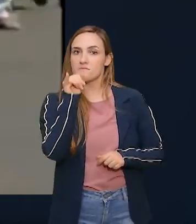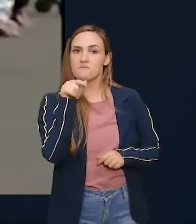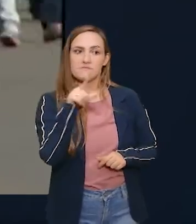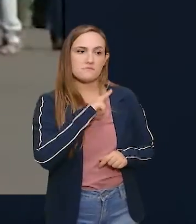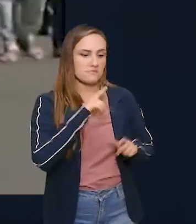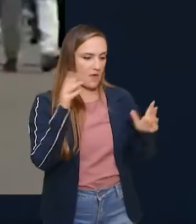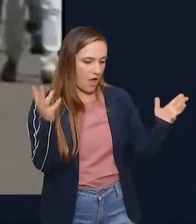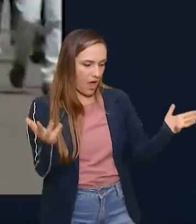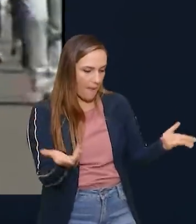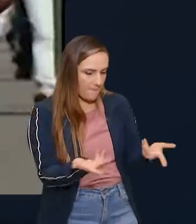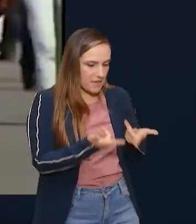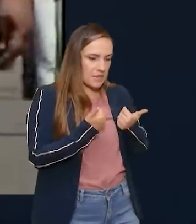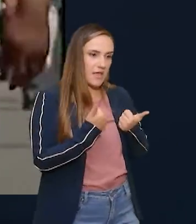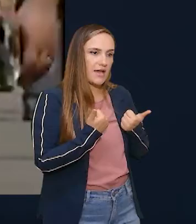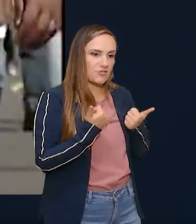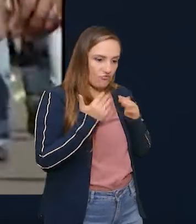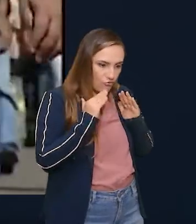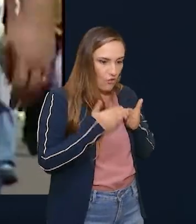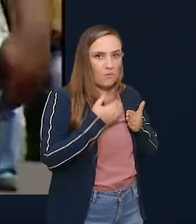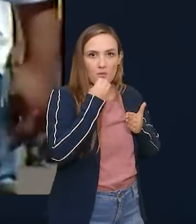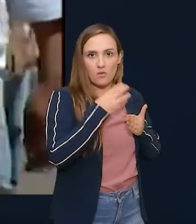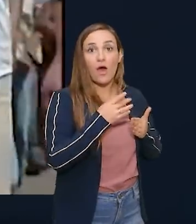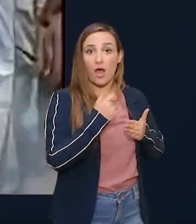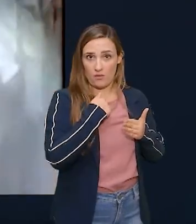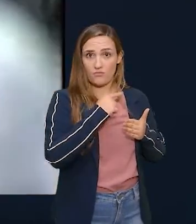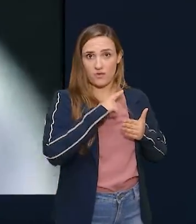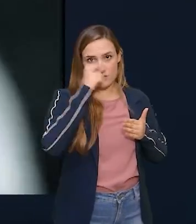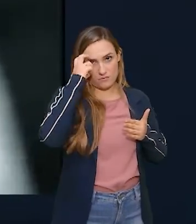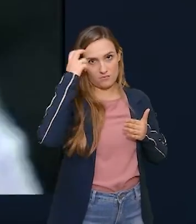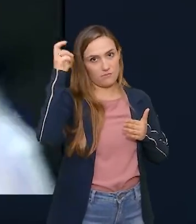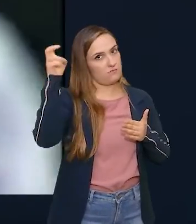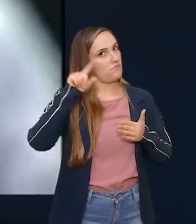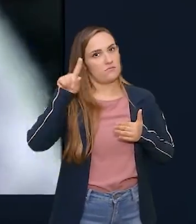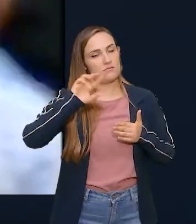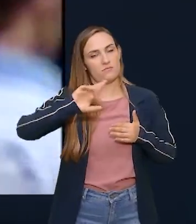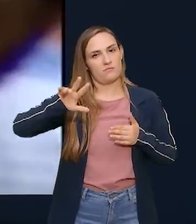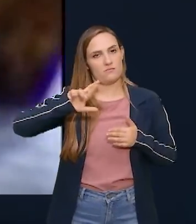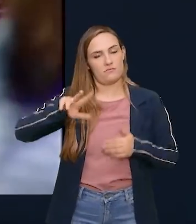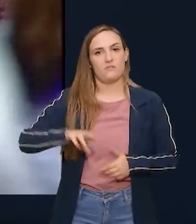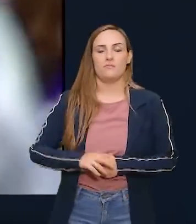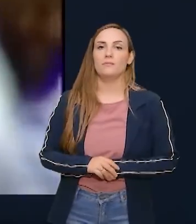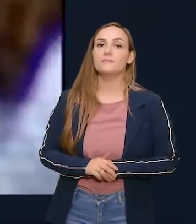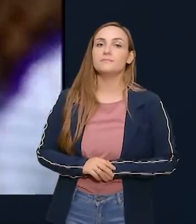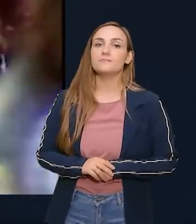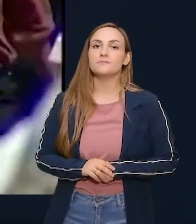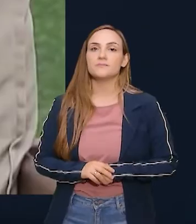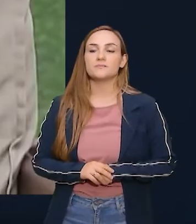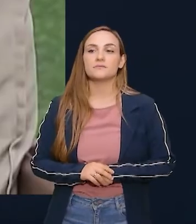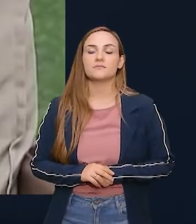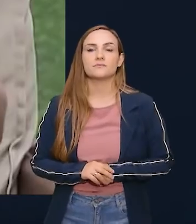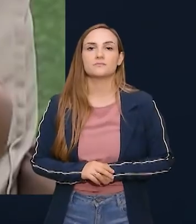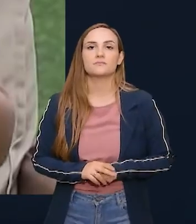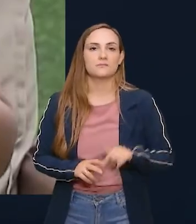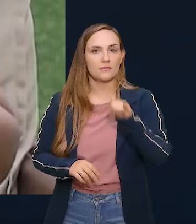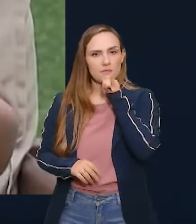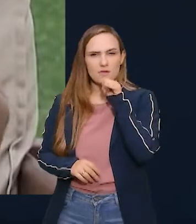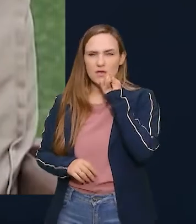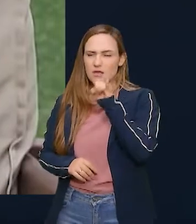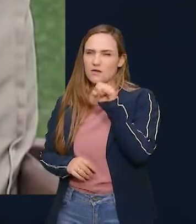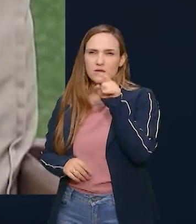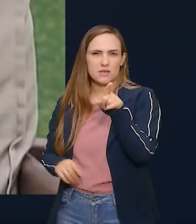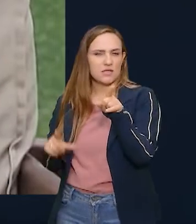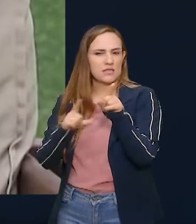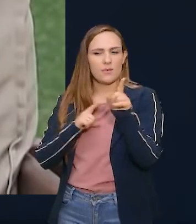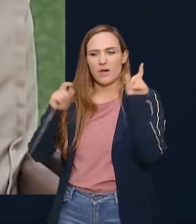E o fato de termos algumas habilidades não quer dizer que sejamos todos superdotados. Você tem